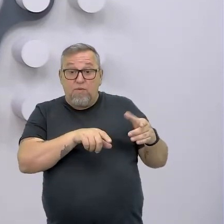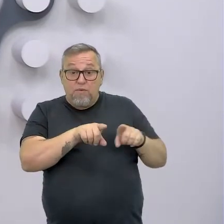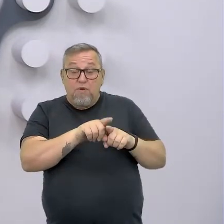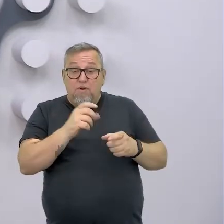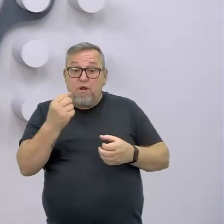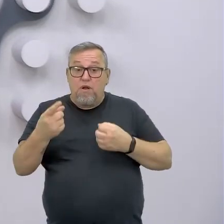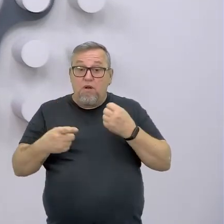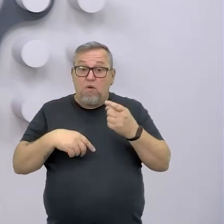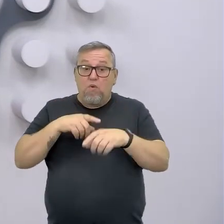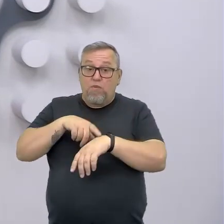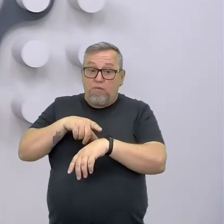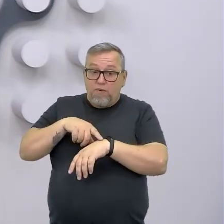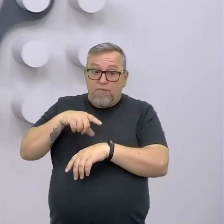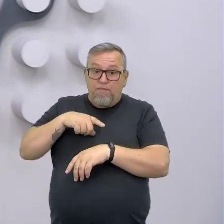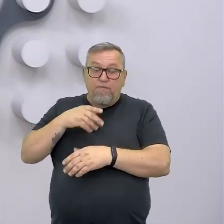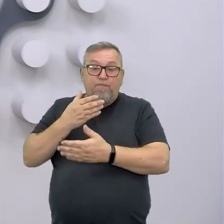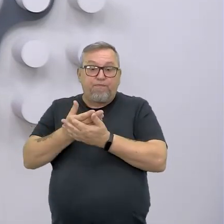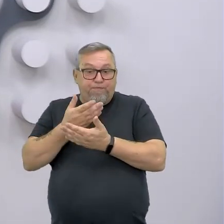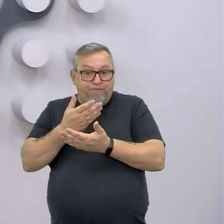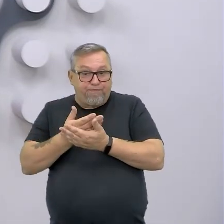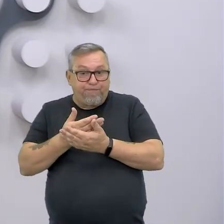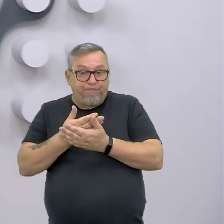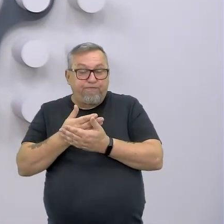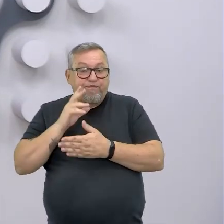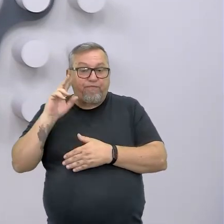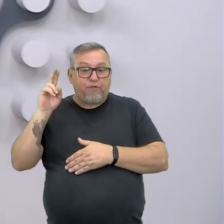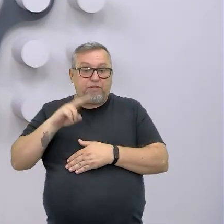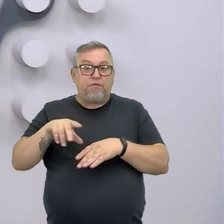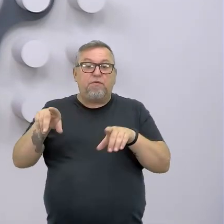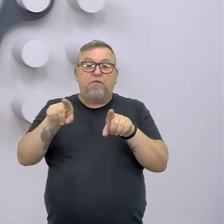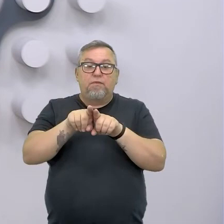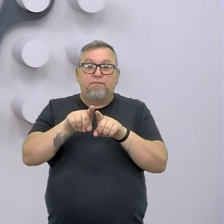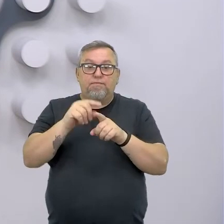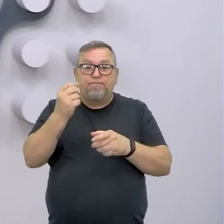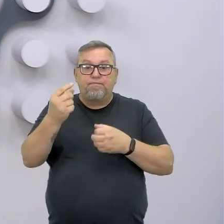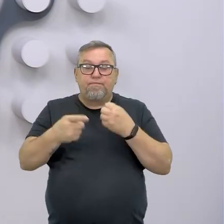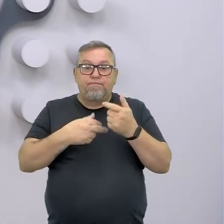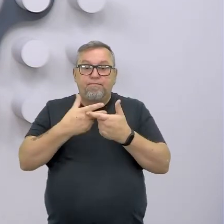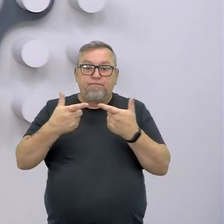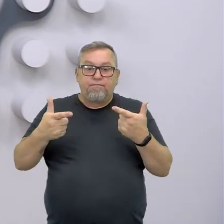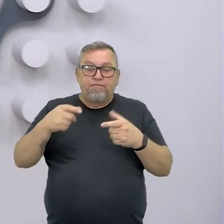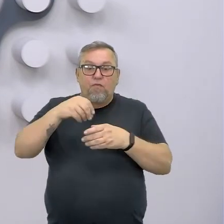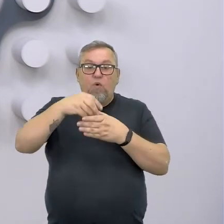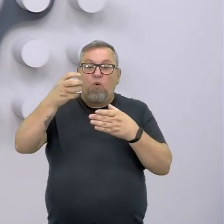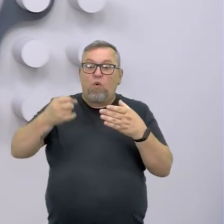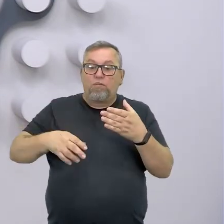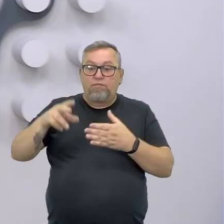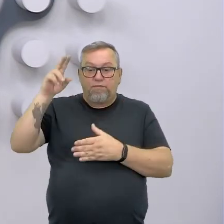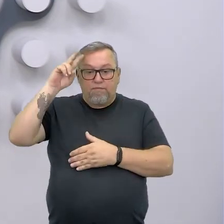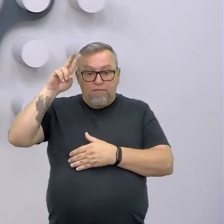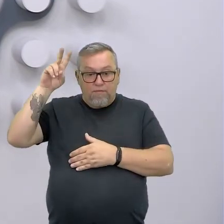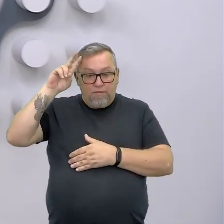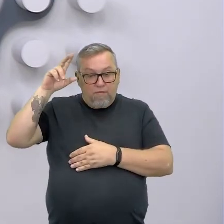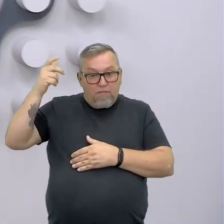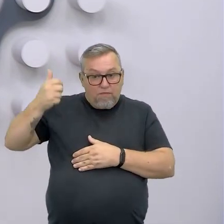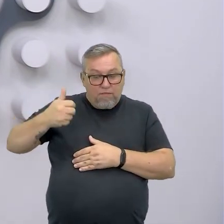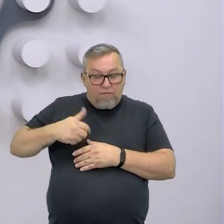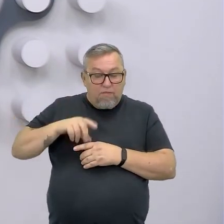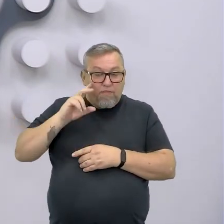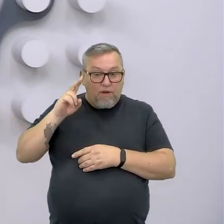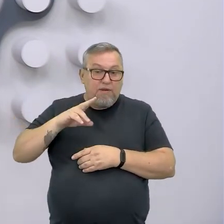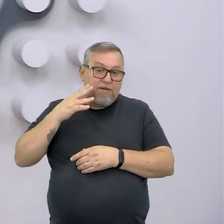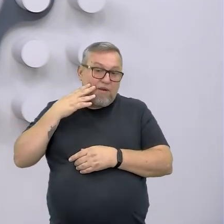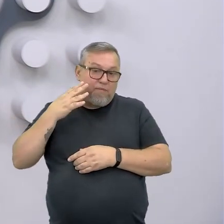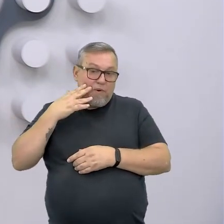algum momento que você estiver estudando, você vai se deparar com algum tipo de conteúdo histórico, uma necessidade de